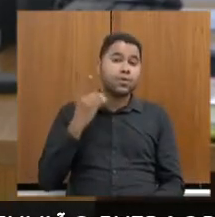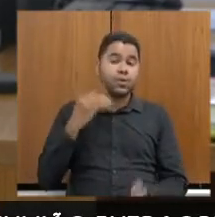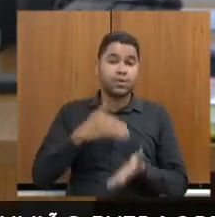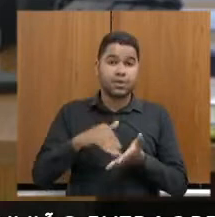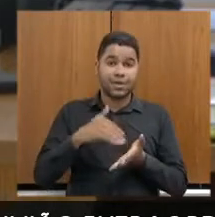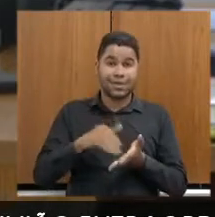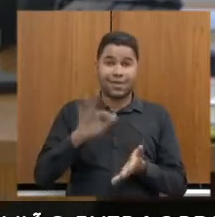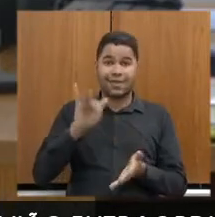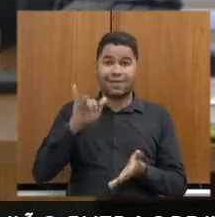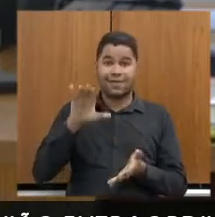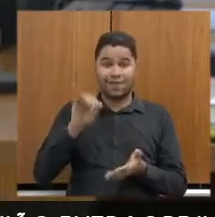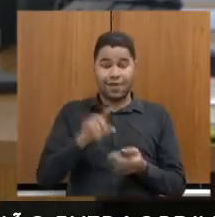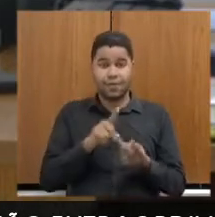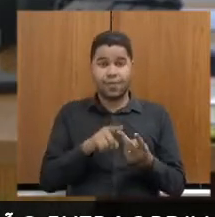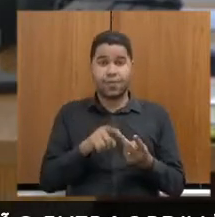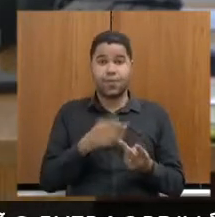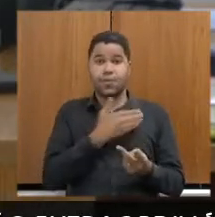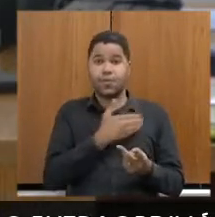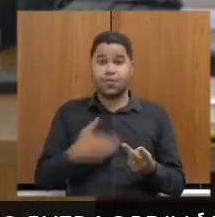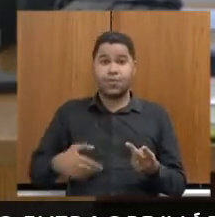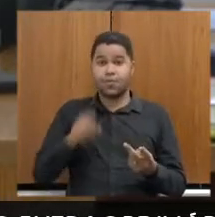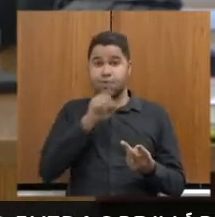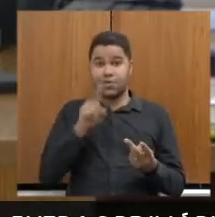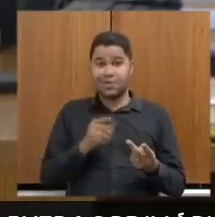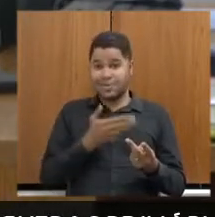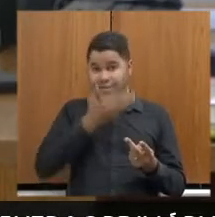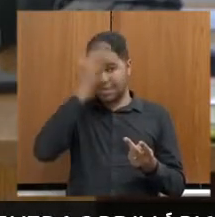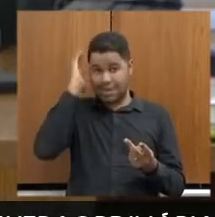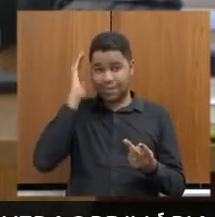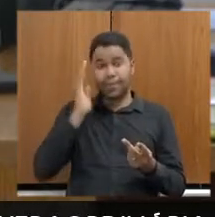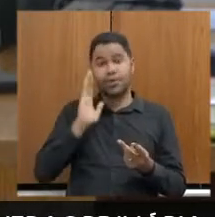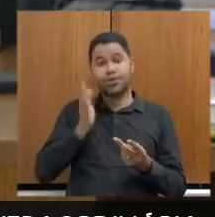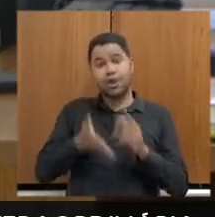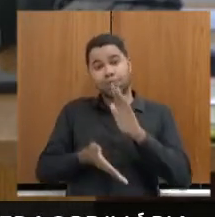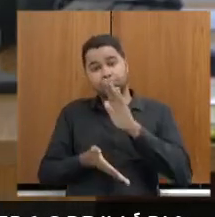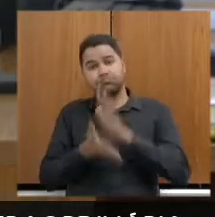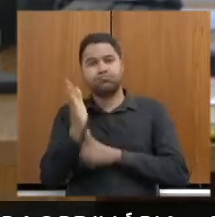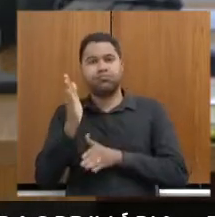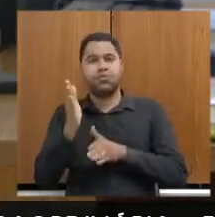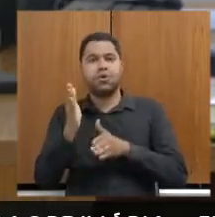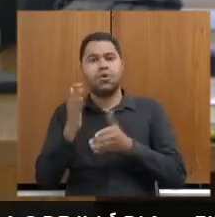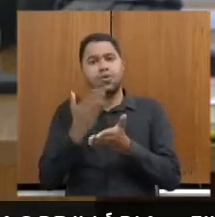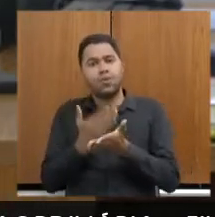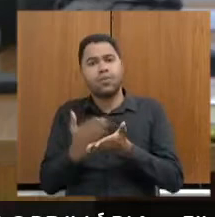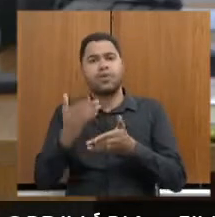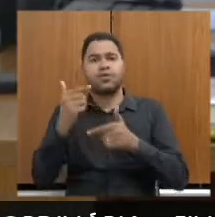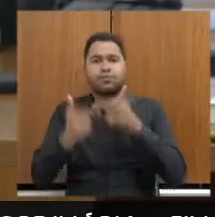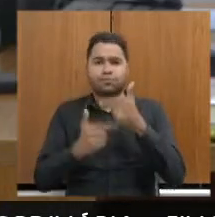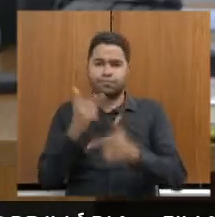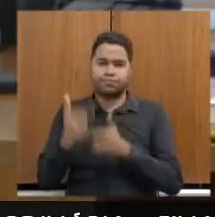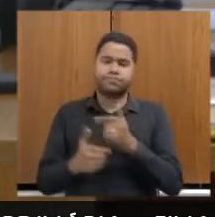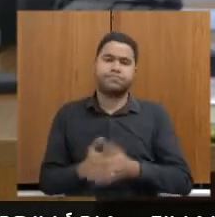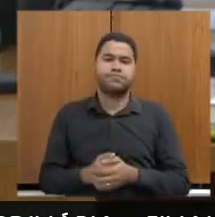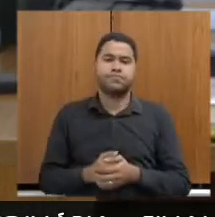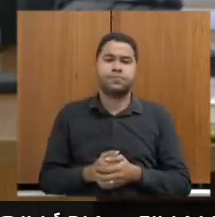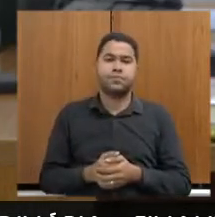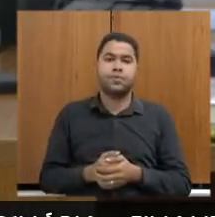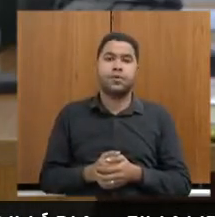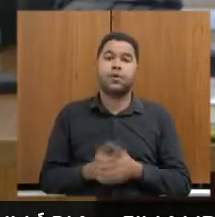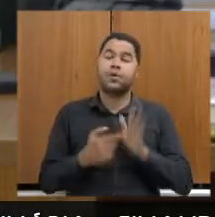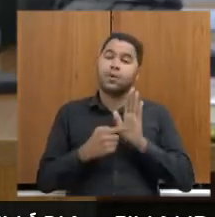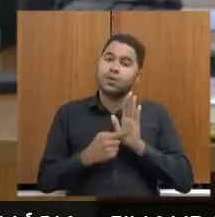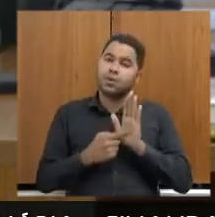secretário Fábio e o governador Romeu Zema e já estavam saindo para iniciar a jornada de trabalho estudo